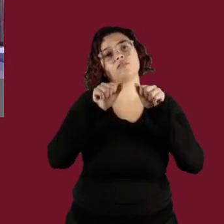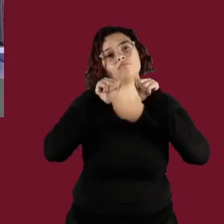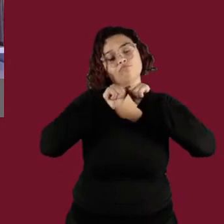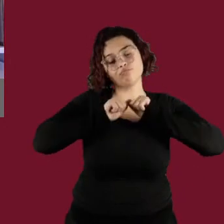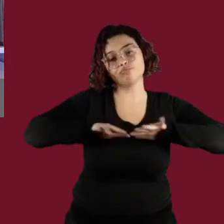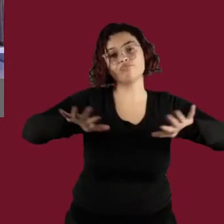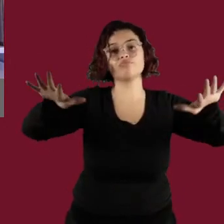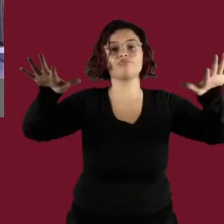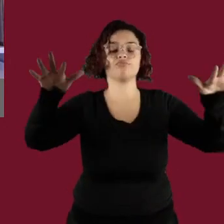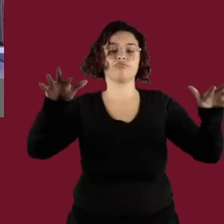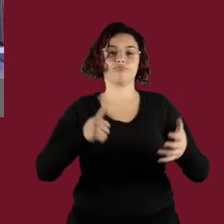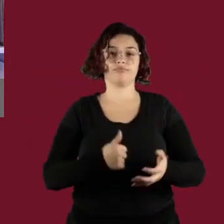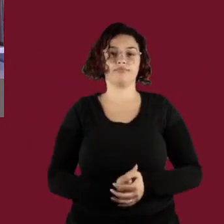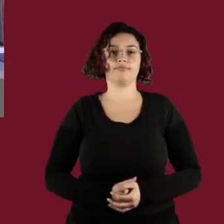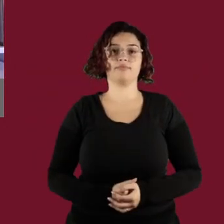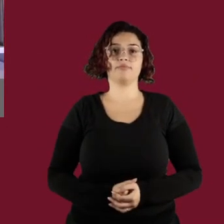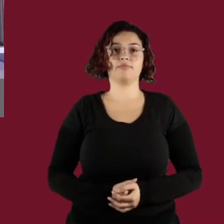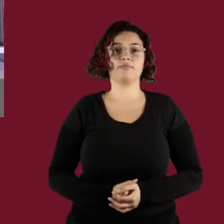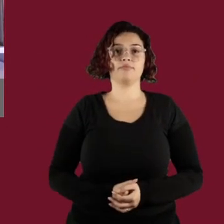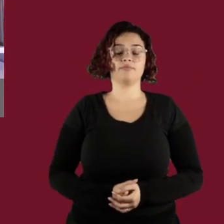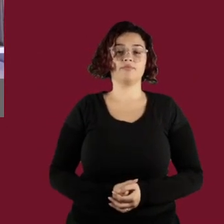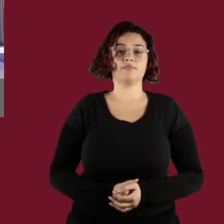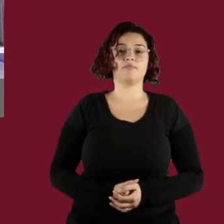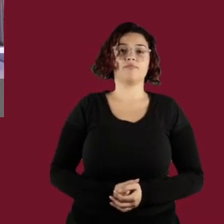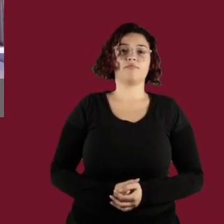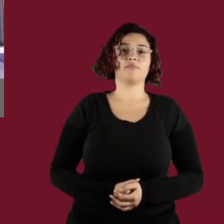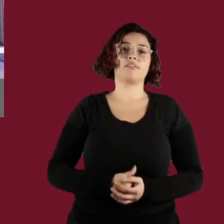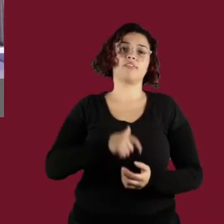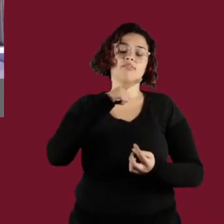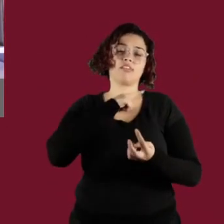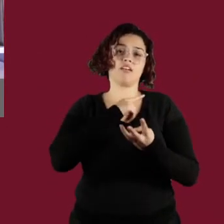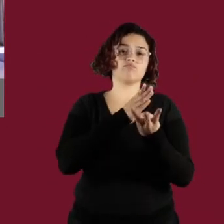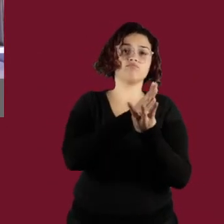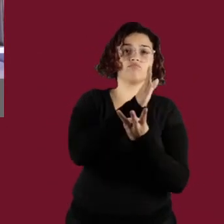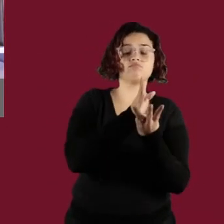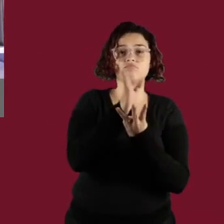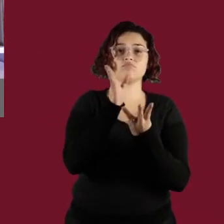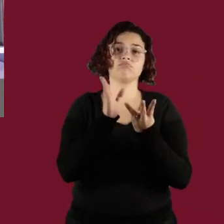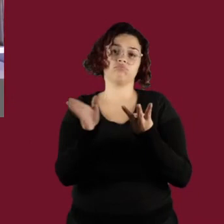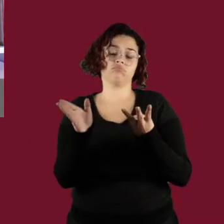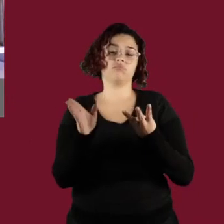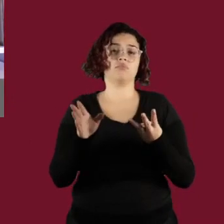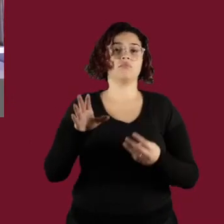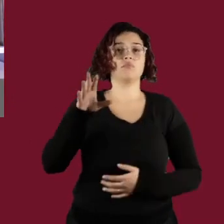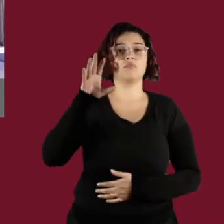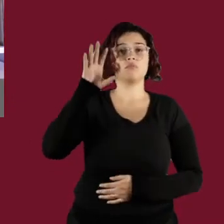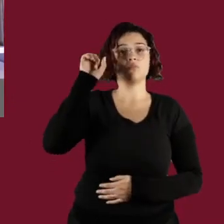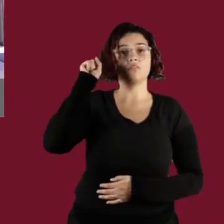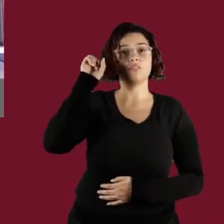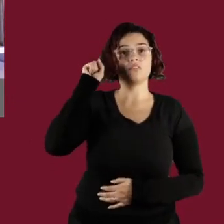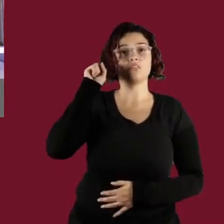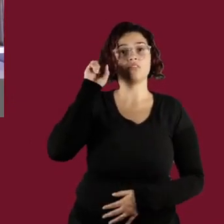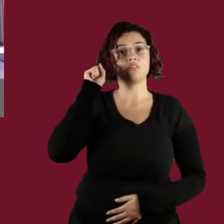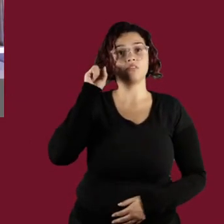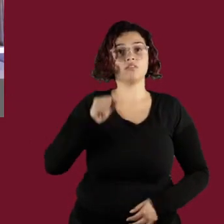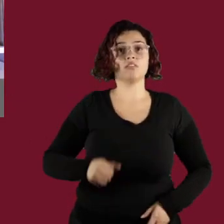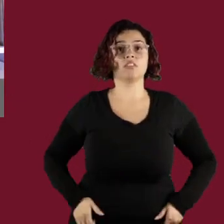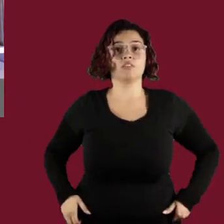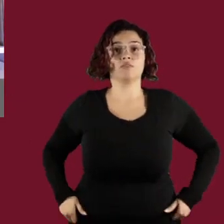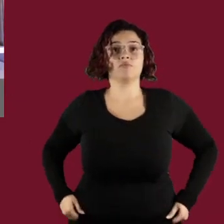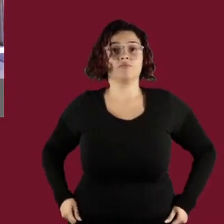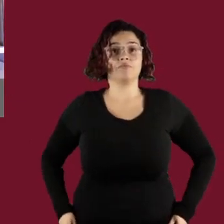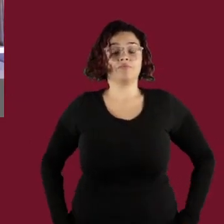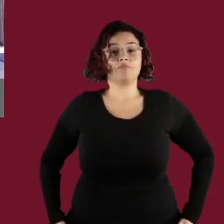de outros. Então temos estes três estratos. O alvo é o indivíduo, não é verdade?